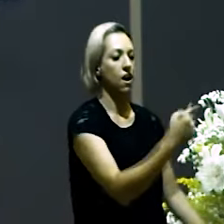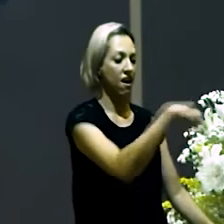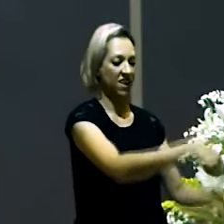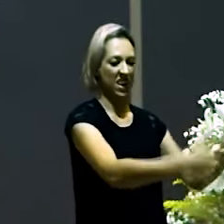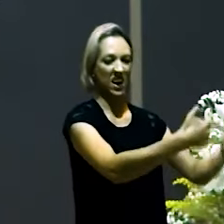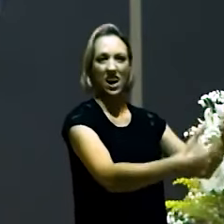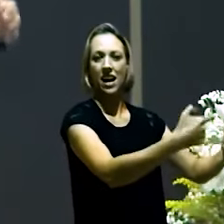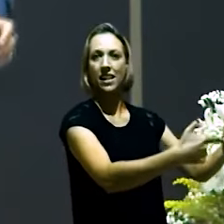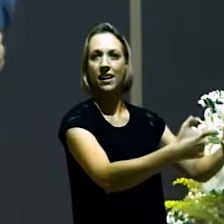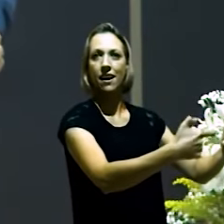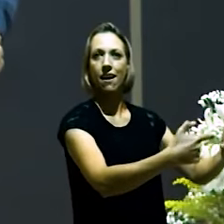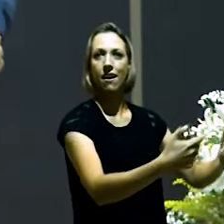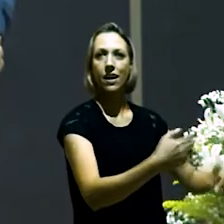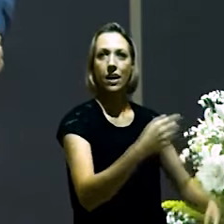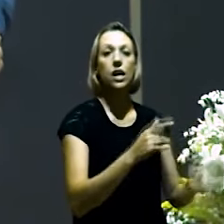Cristo travou uma guerra.